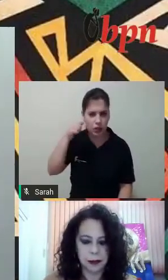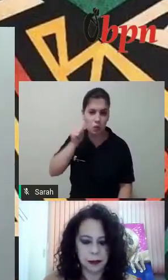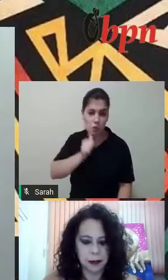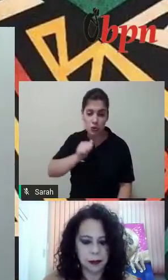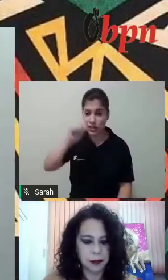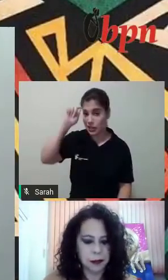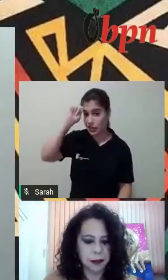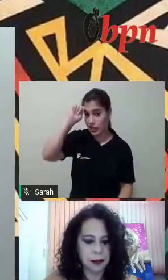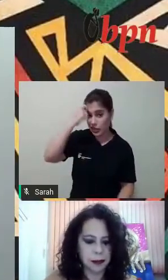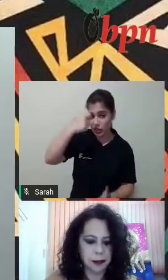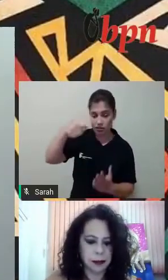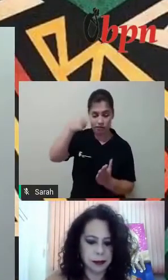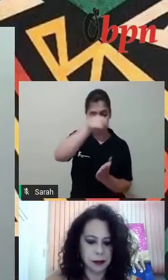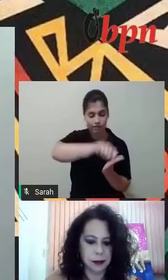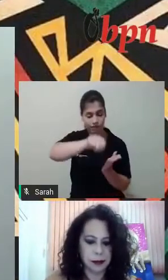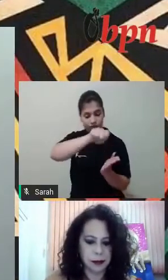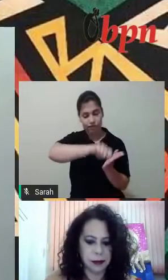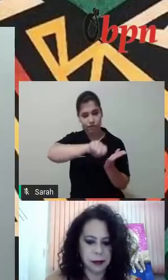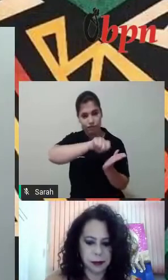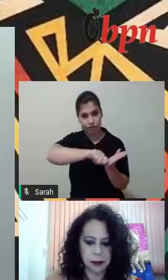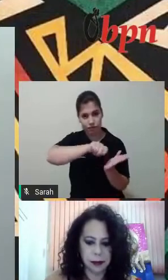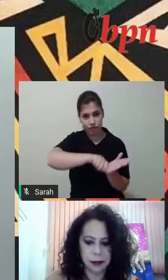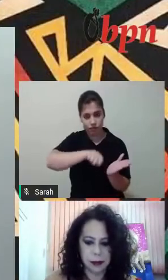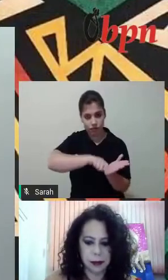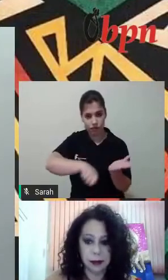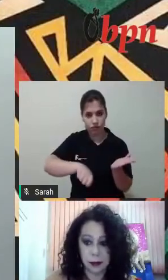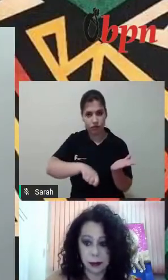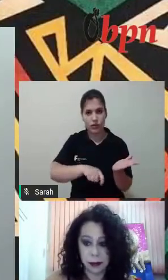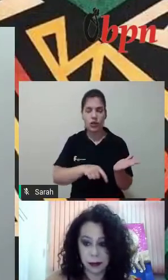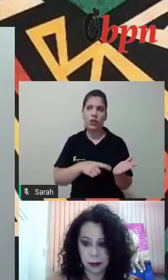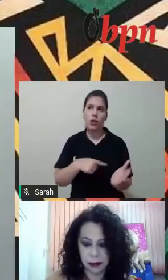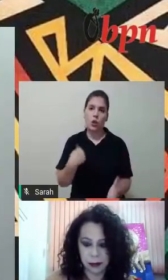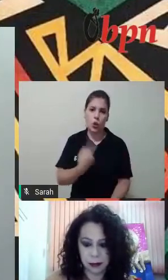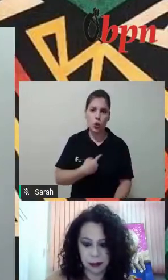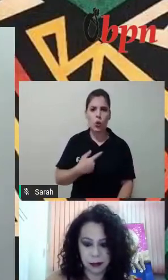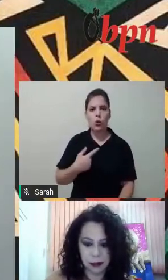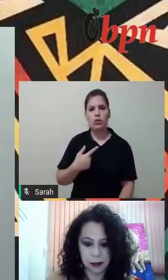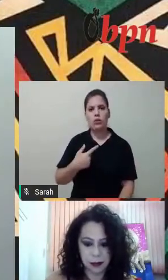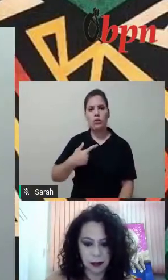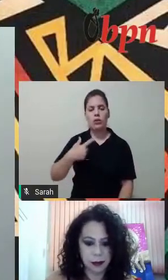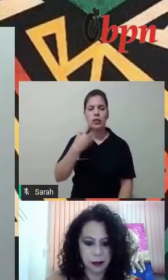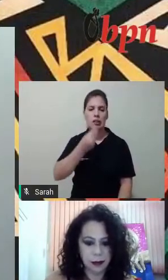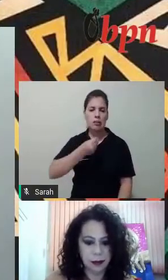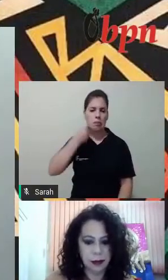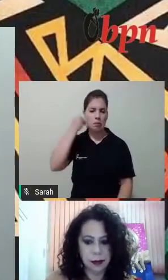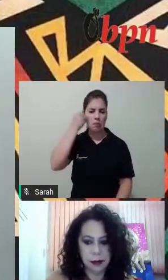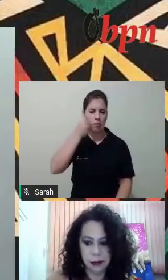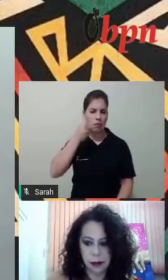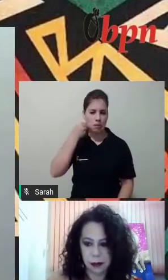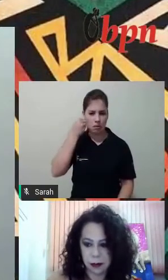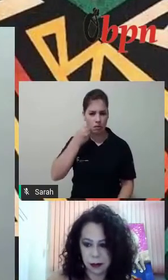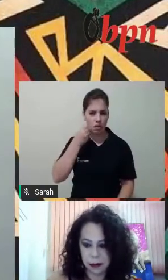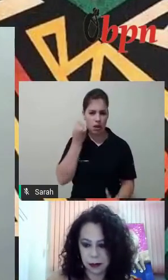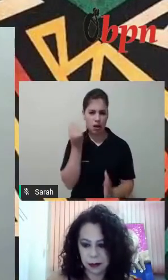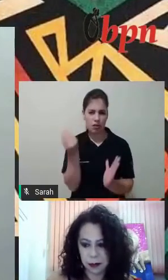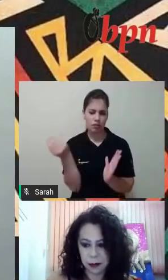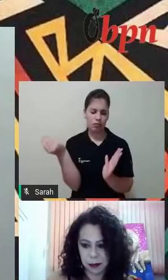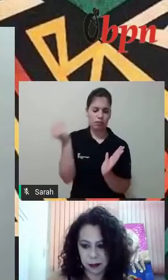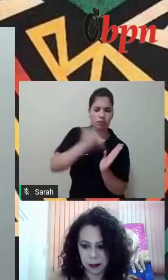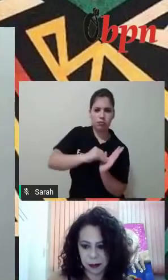nos colocamos ou colocamos as nossas experiências no centro dos nossos textos,